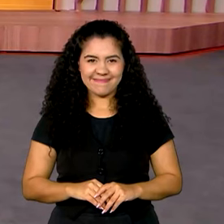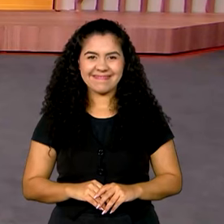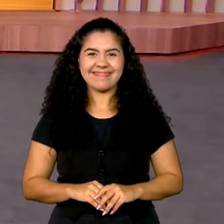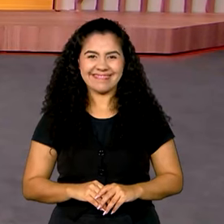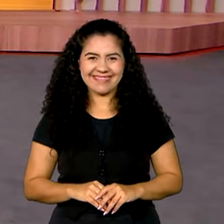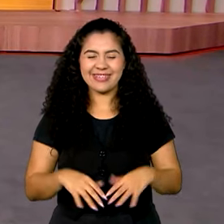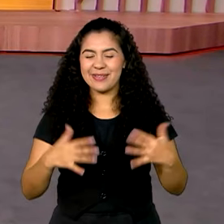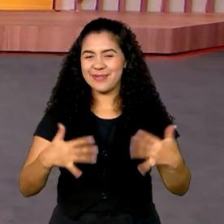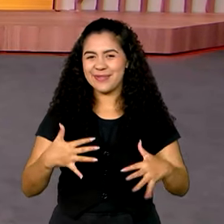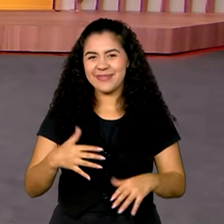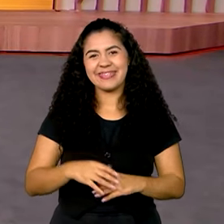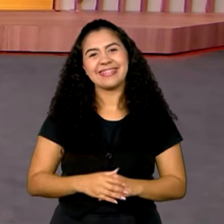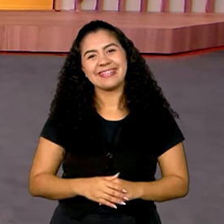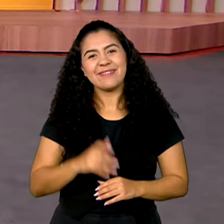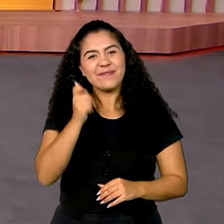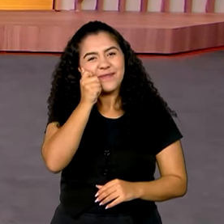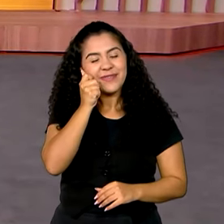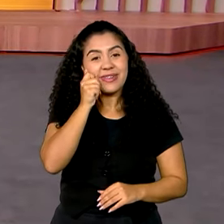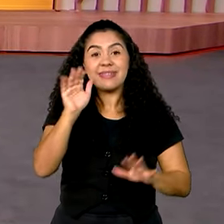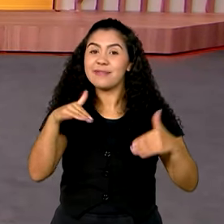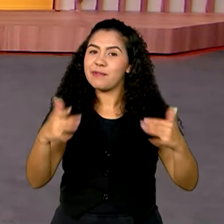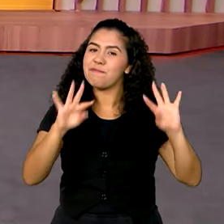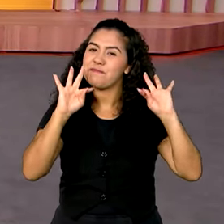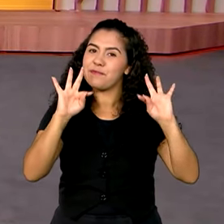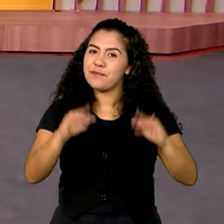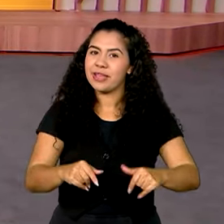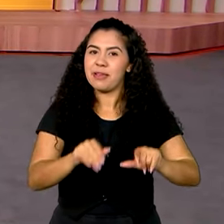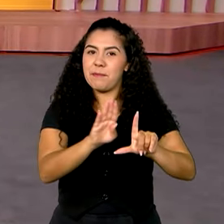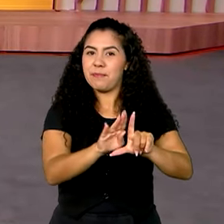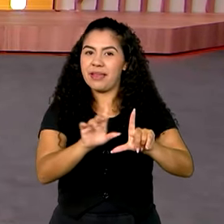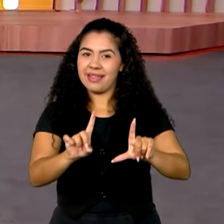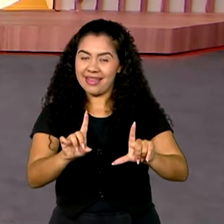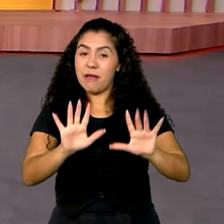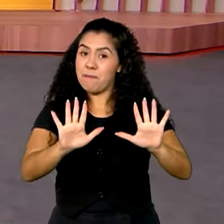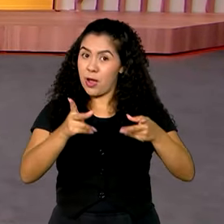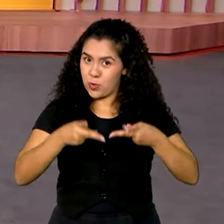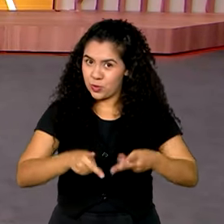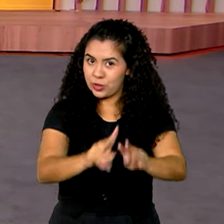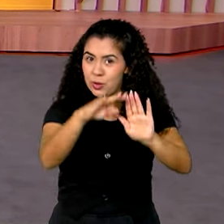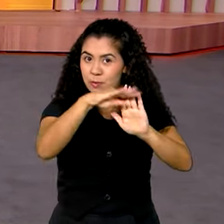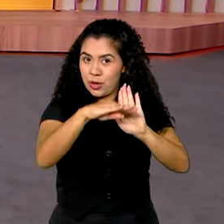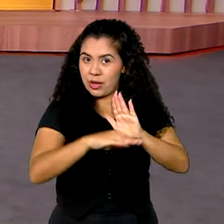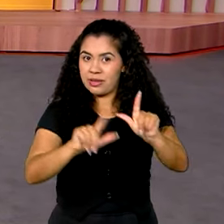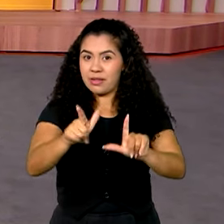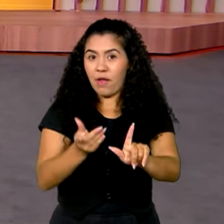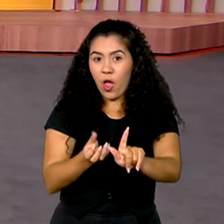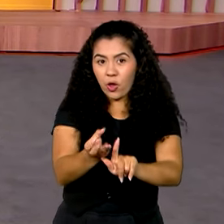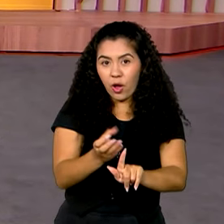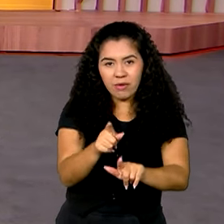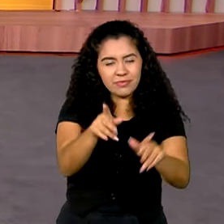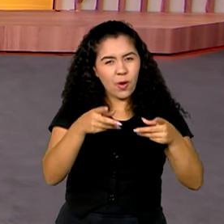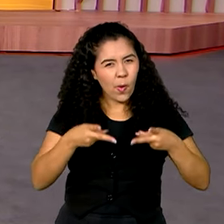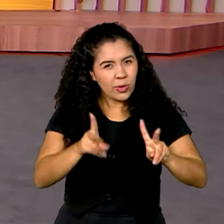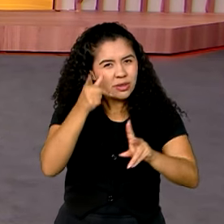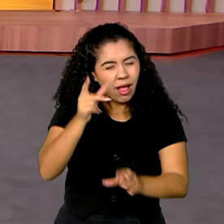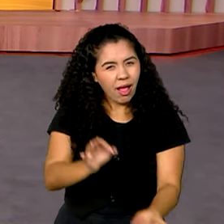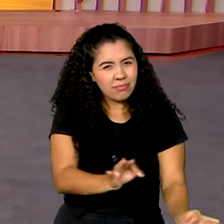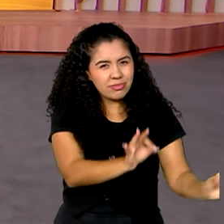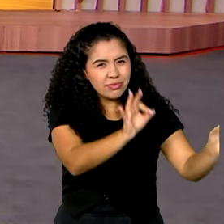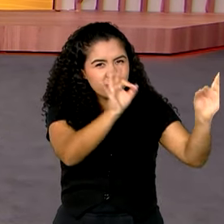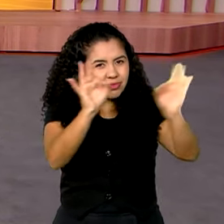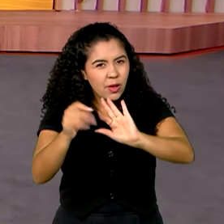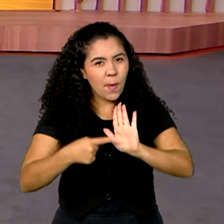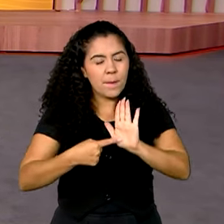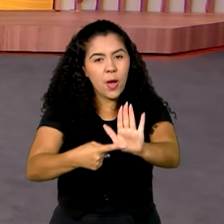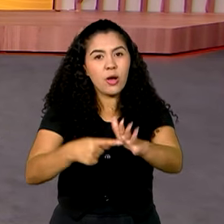Fofos, né? Ponto final no Brasil em Dia de hoje, mas o canal Gov, você sabe, segue com a programação mostrando todas as ações